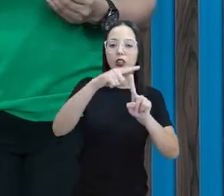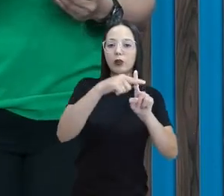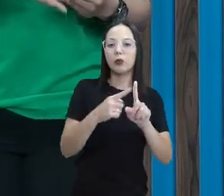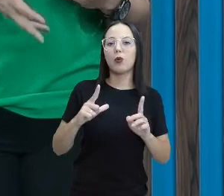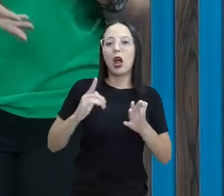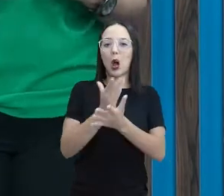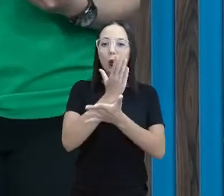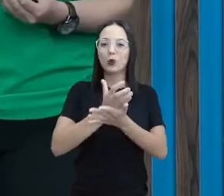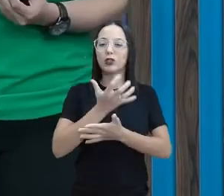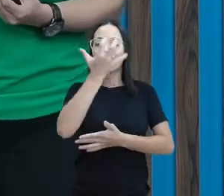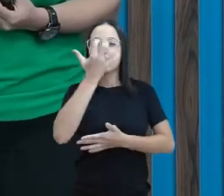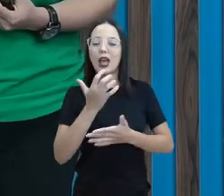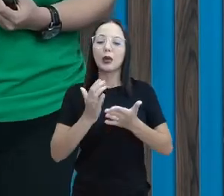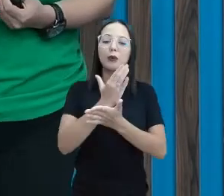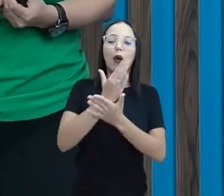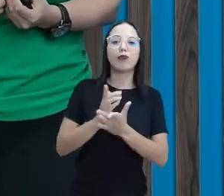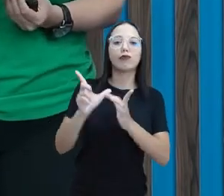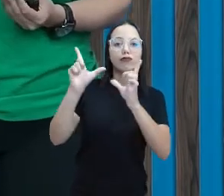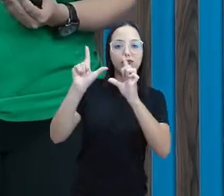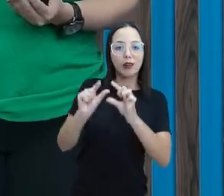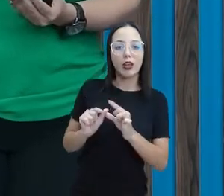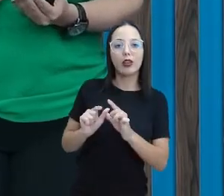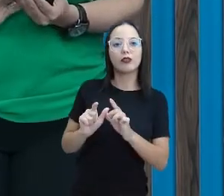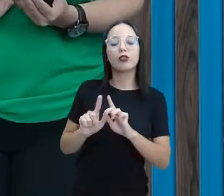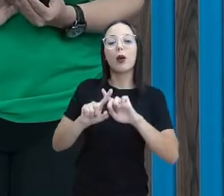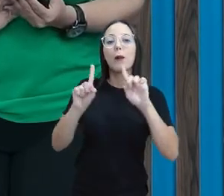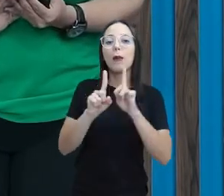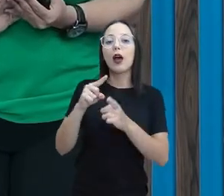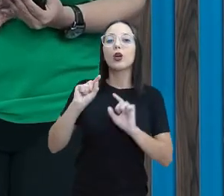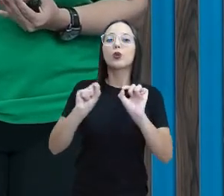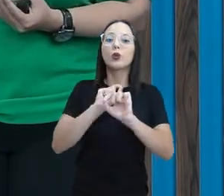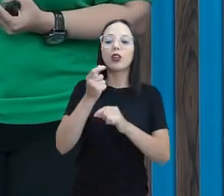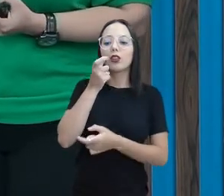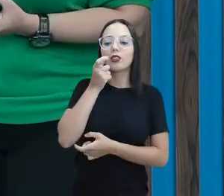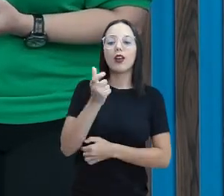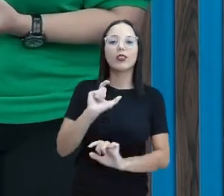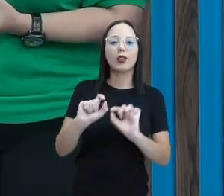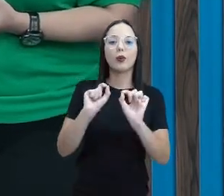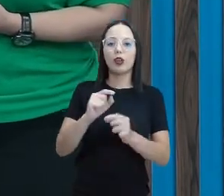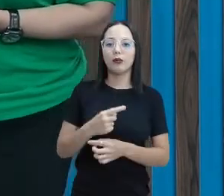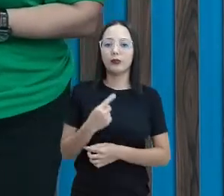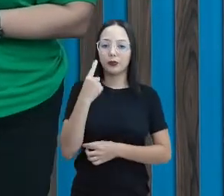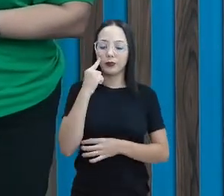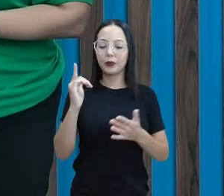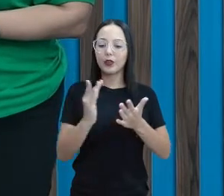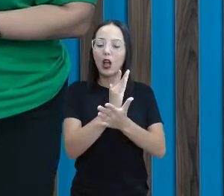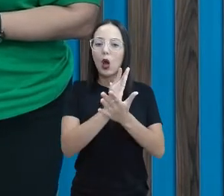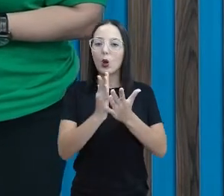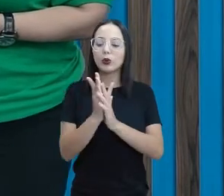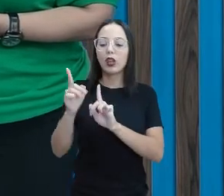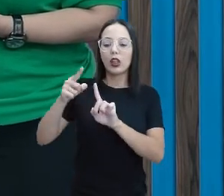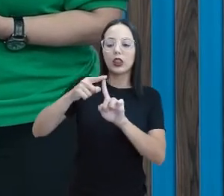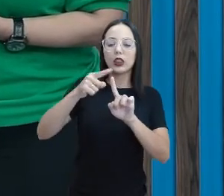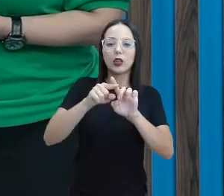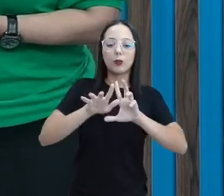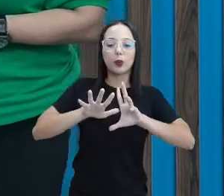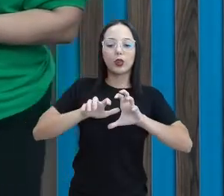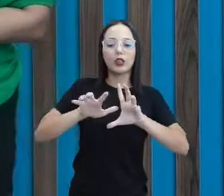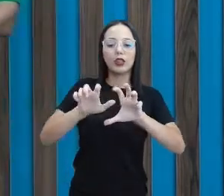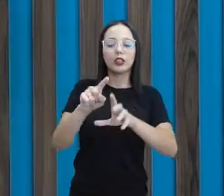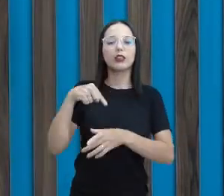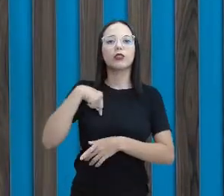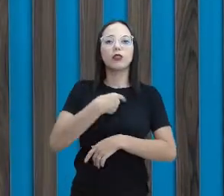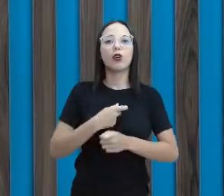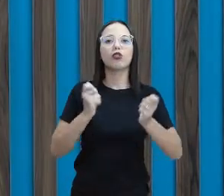Uns mais agressivos, outros menos, né? Mas o que interessa aqui é que Alguns tipos de câncer, a gente